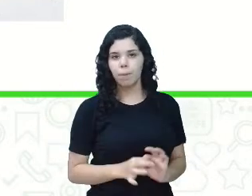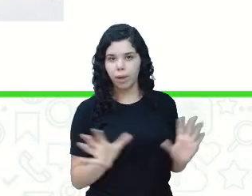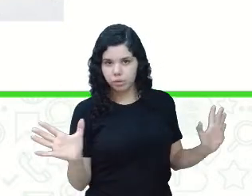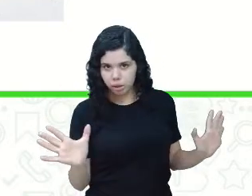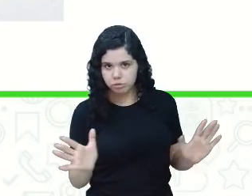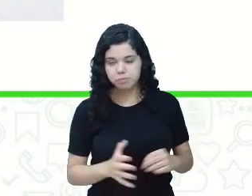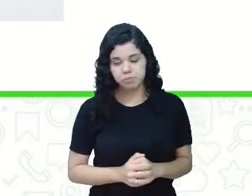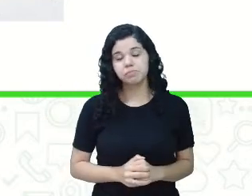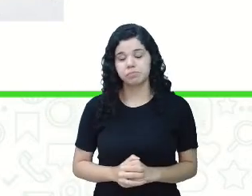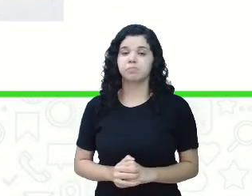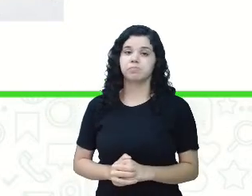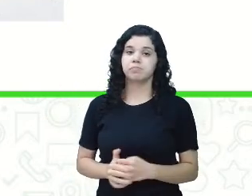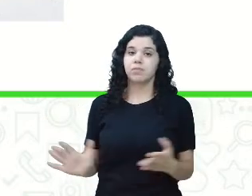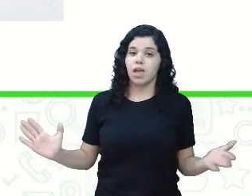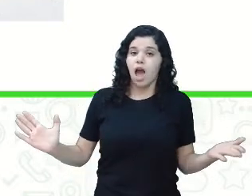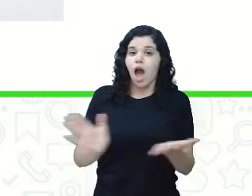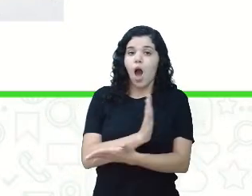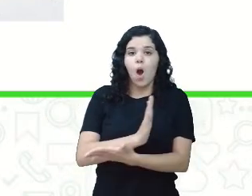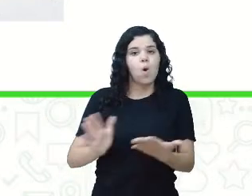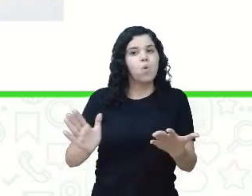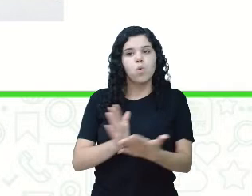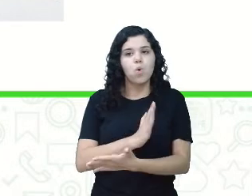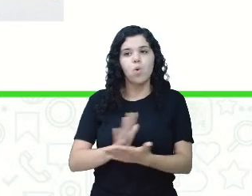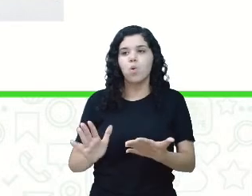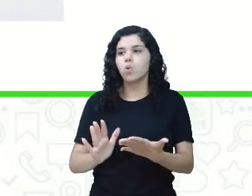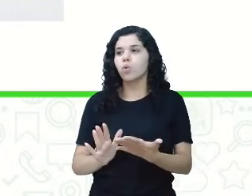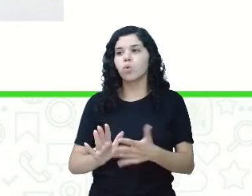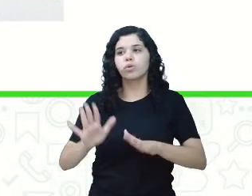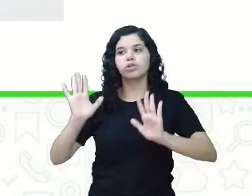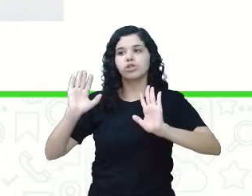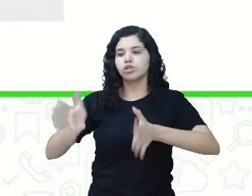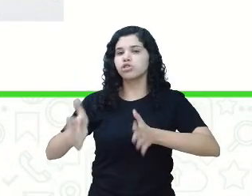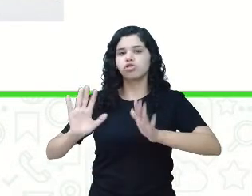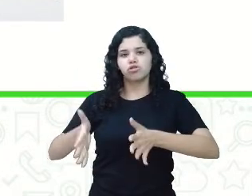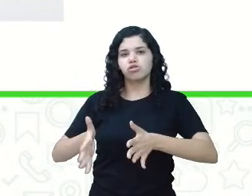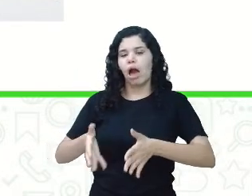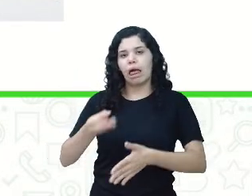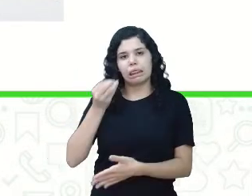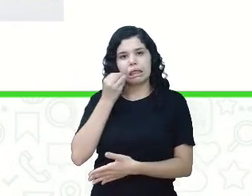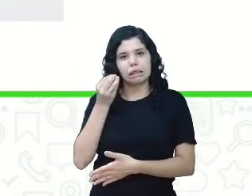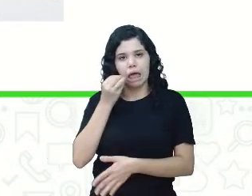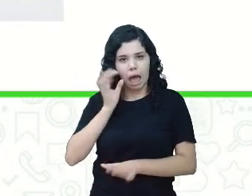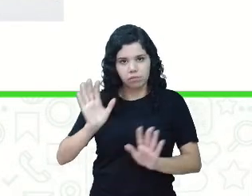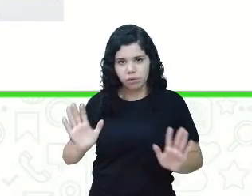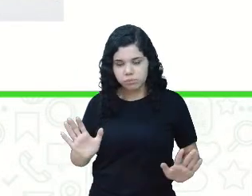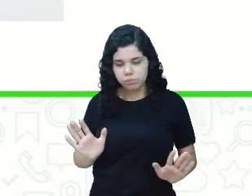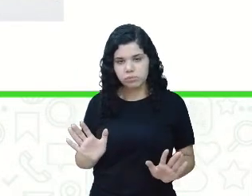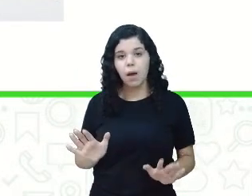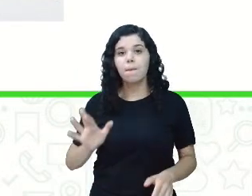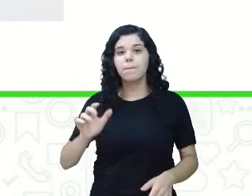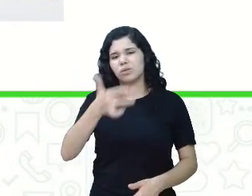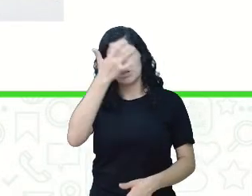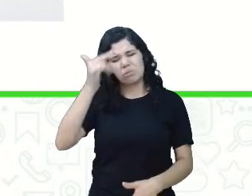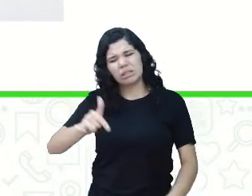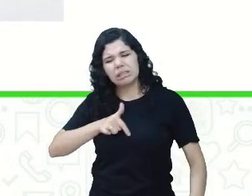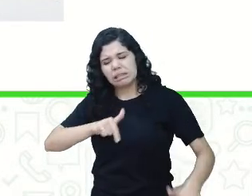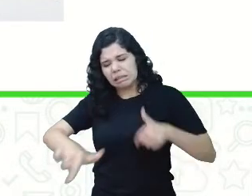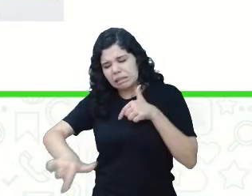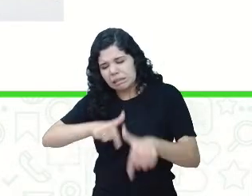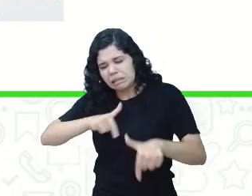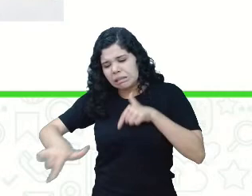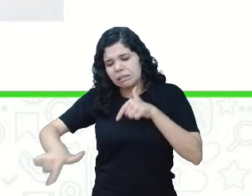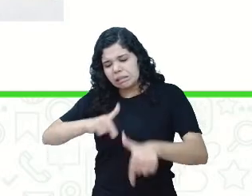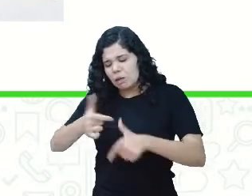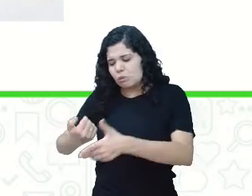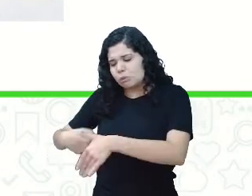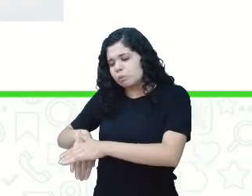Alguns já davam a mão à palmatória e já levavam a vida desse jeito mesmo. Outros não, trabalhava, lutava, juntava o que